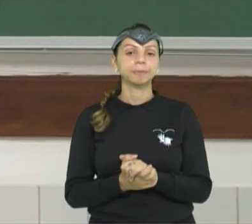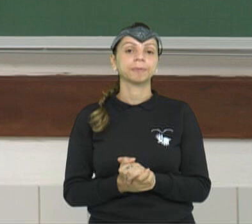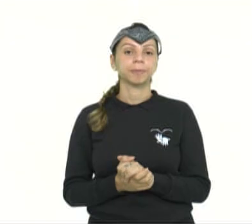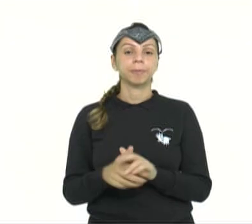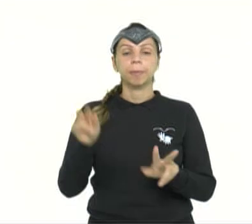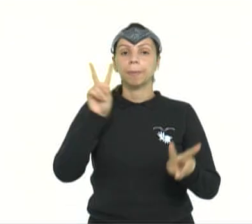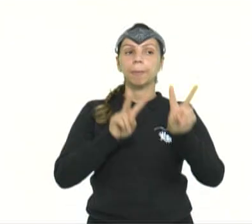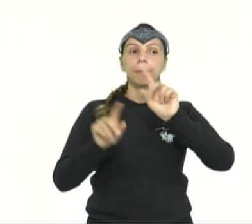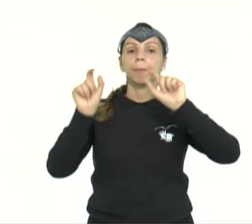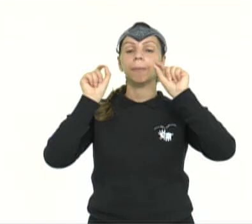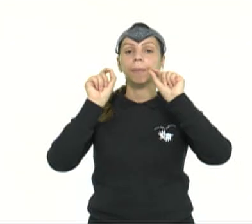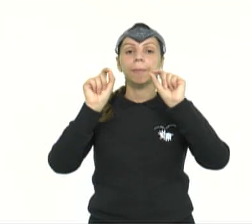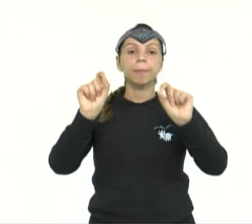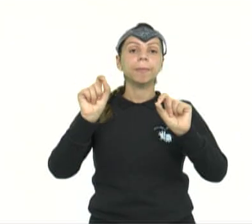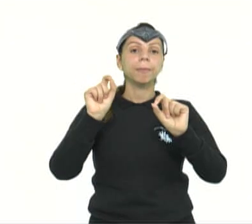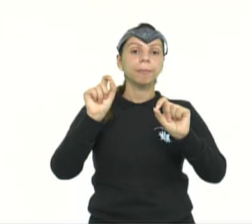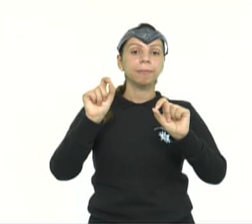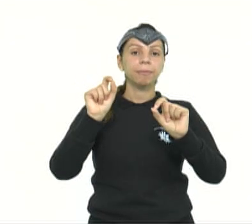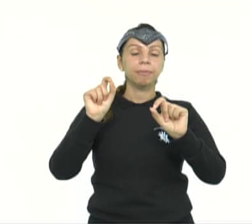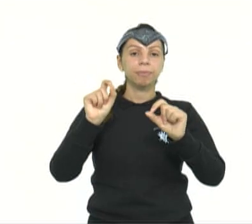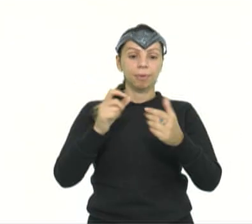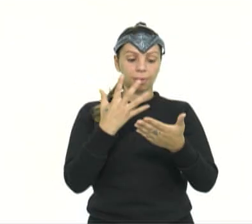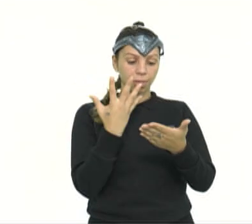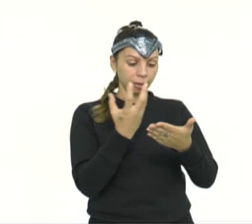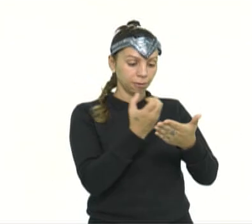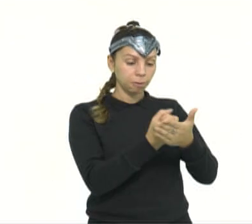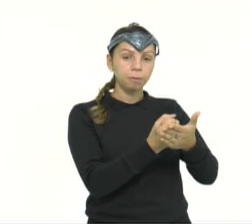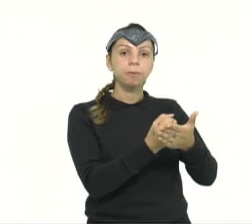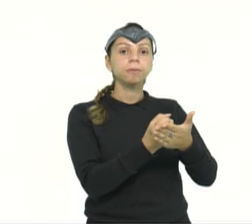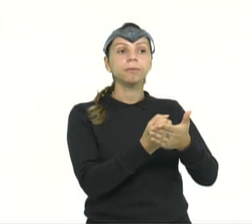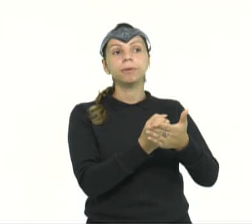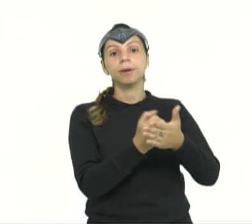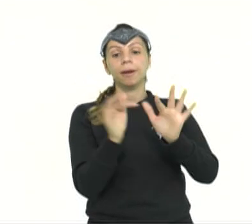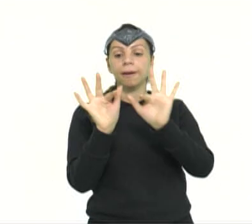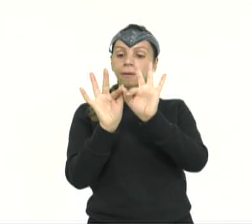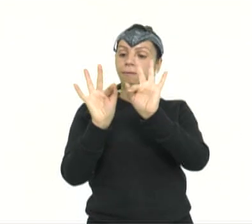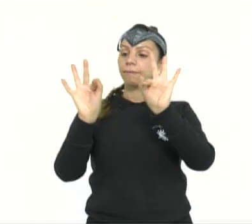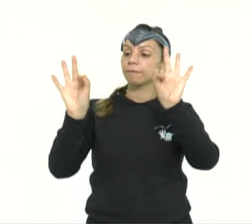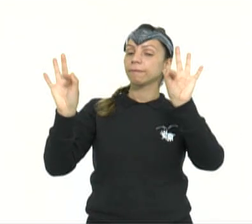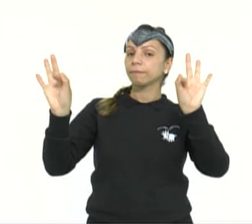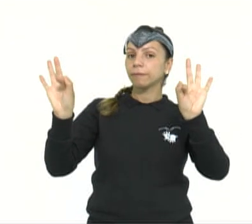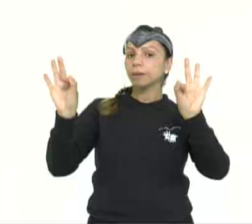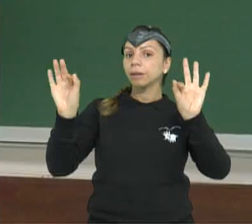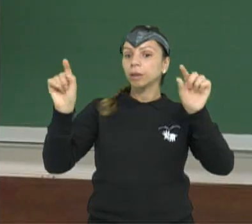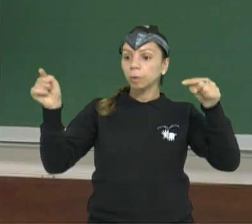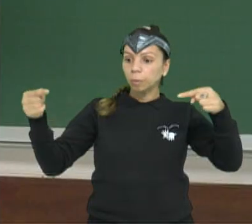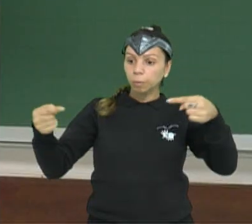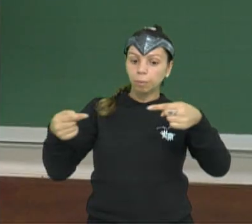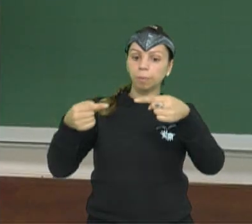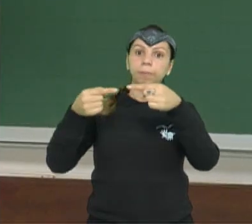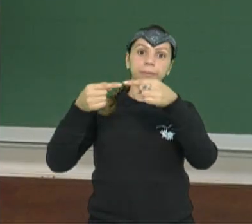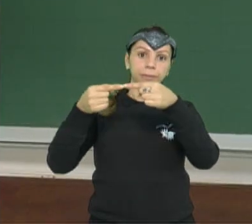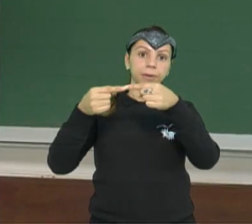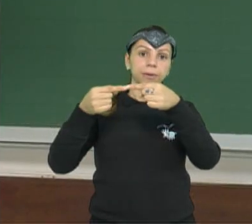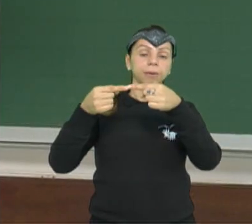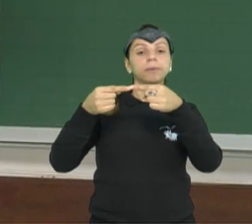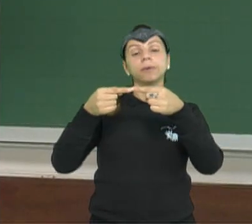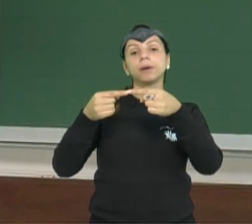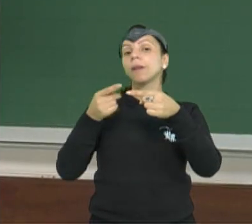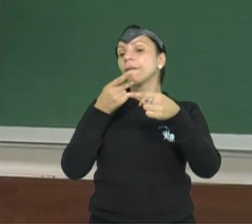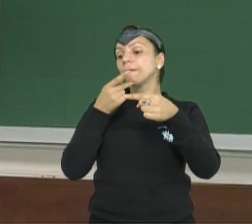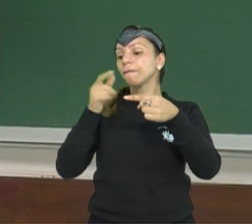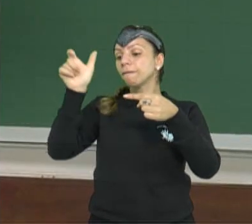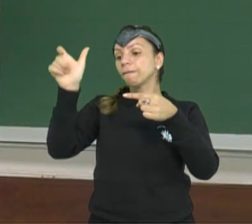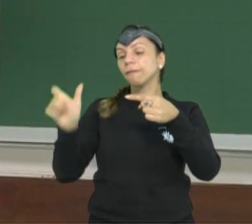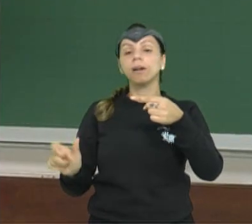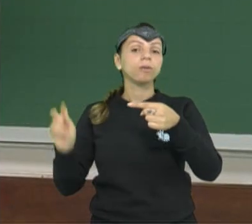Observe, você vai anotar qual foi a frase que combina, que é correta com aquilo que ele